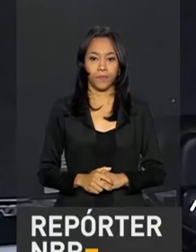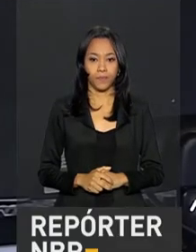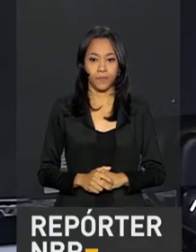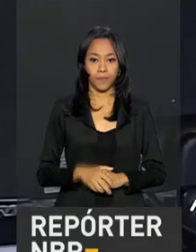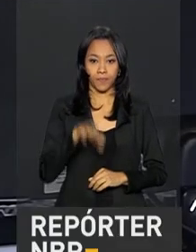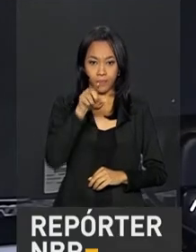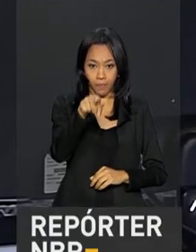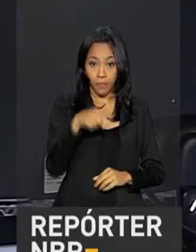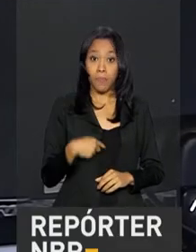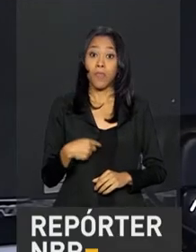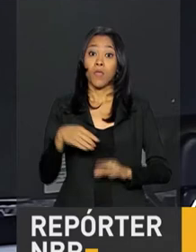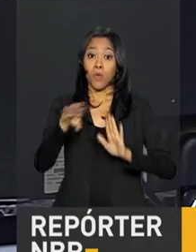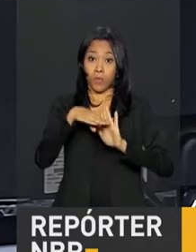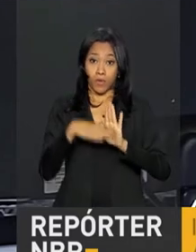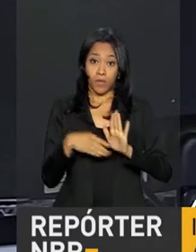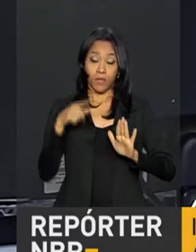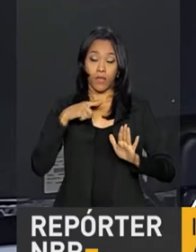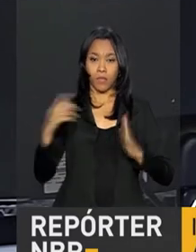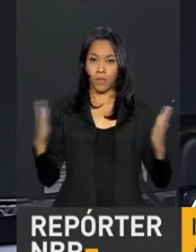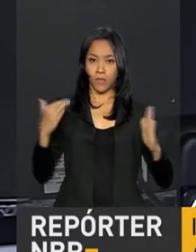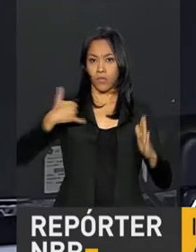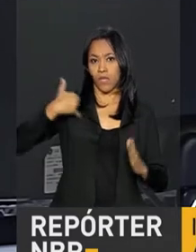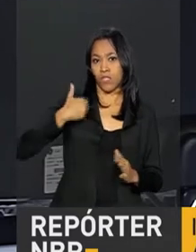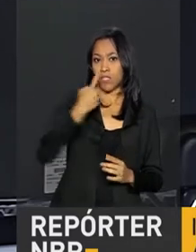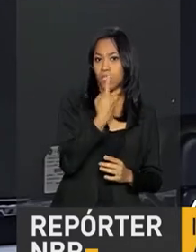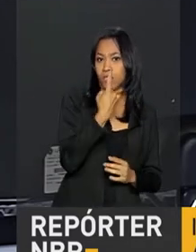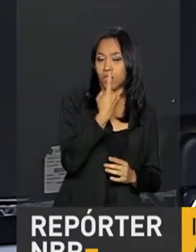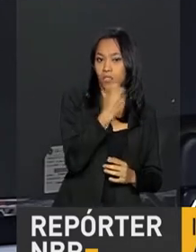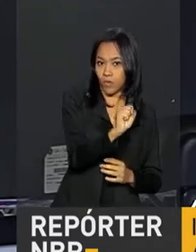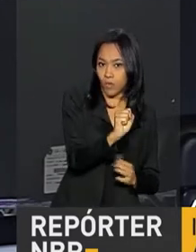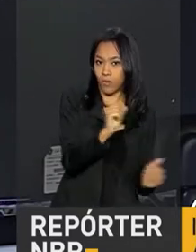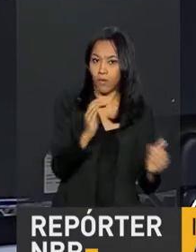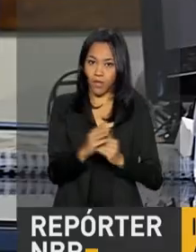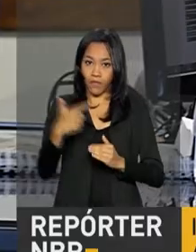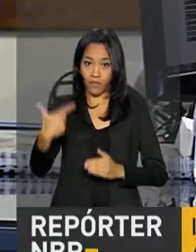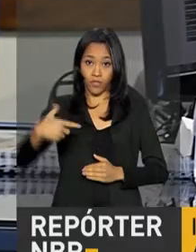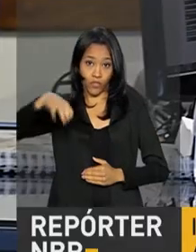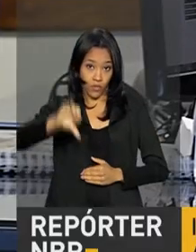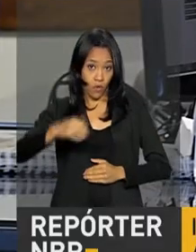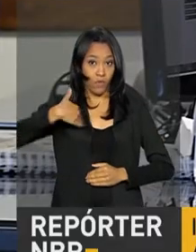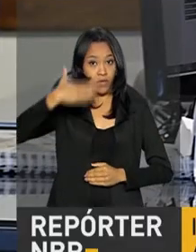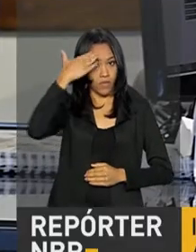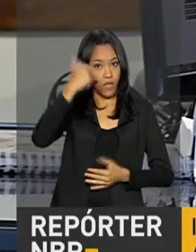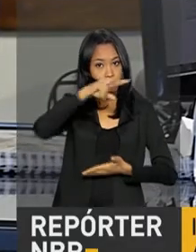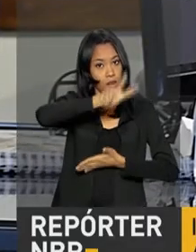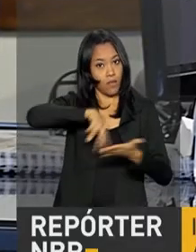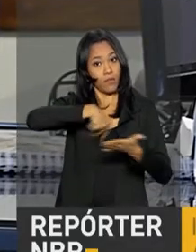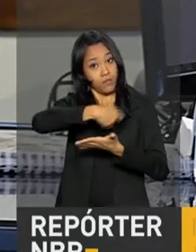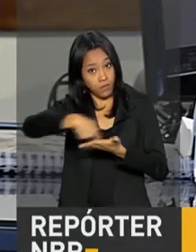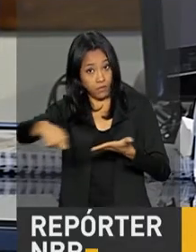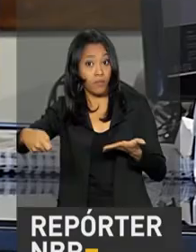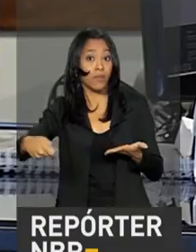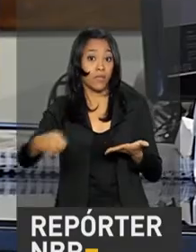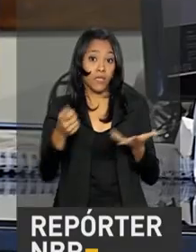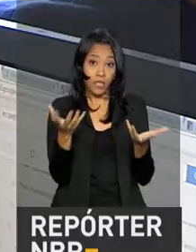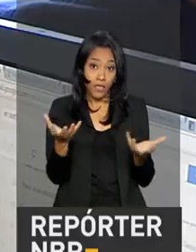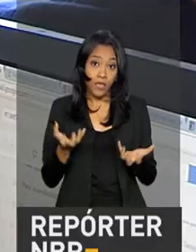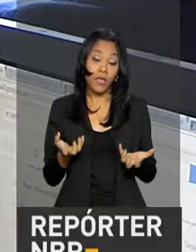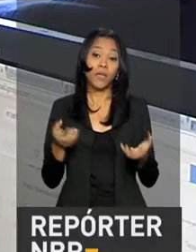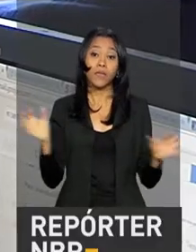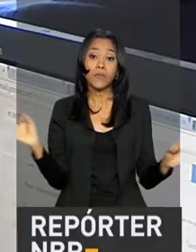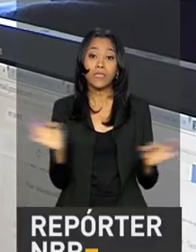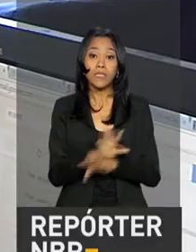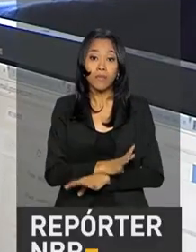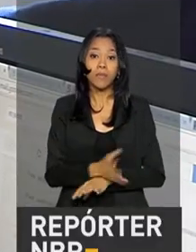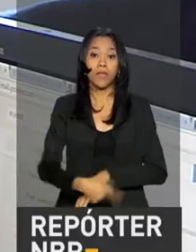o programa atende jovens que têm entre 18 e 29 anos que saibam ler e escrever e que queiram com o irmão